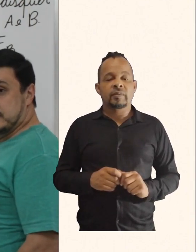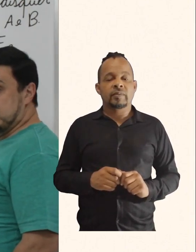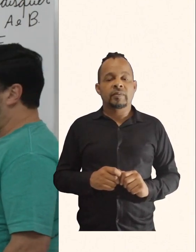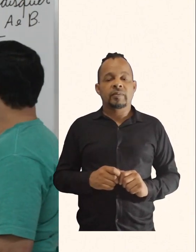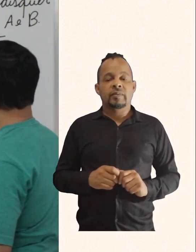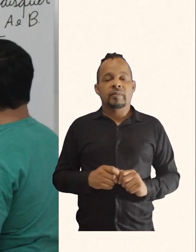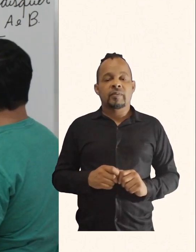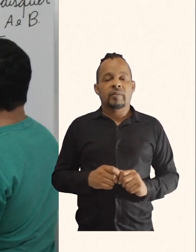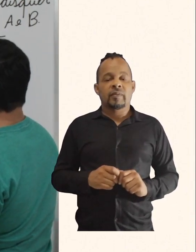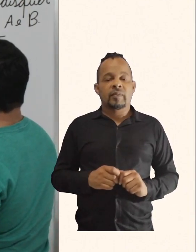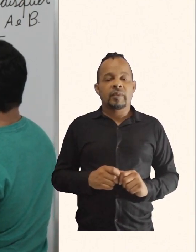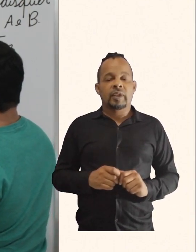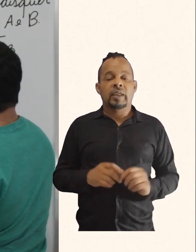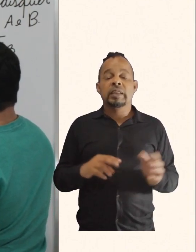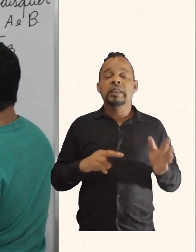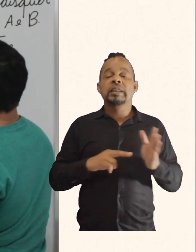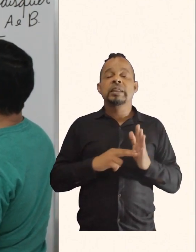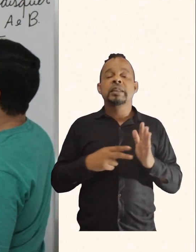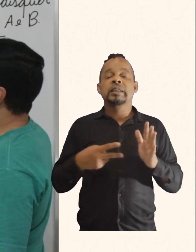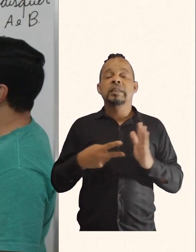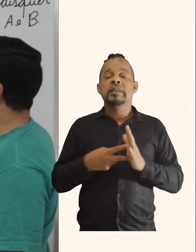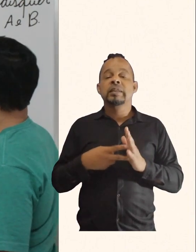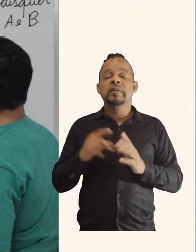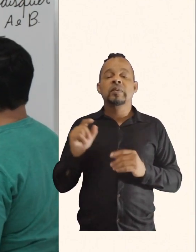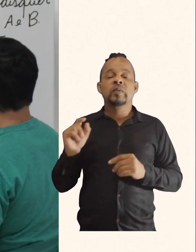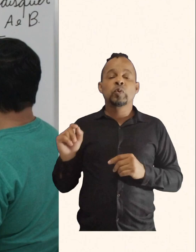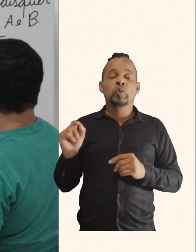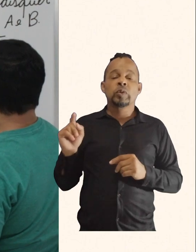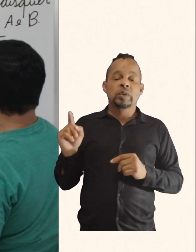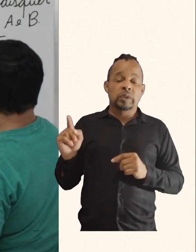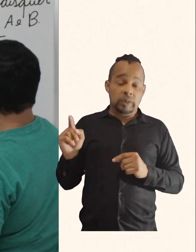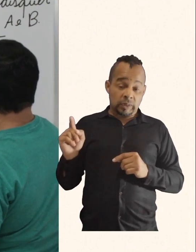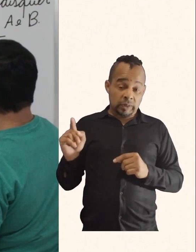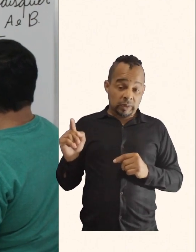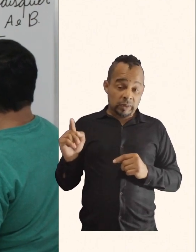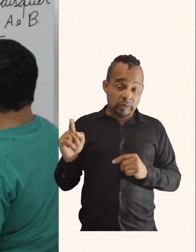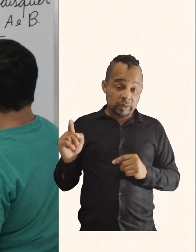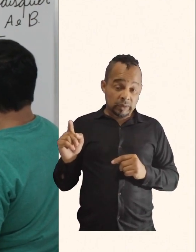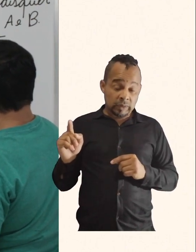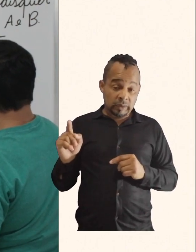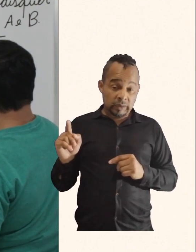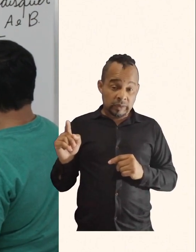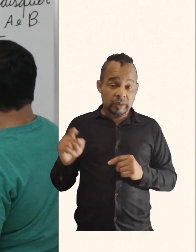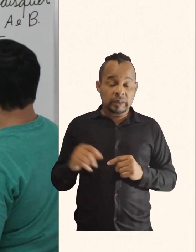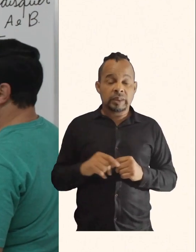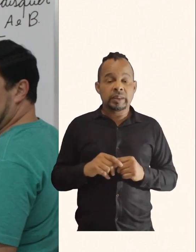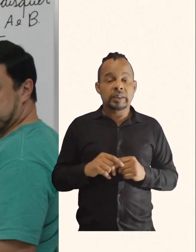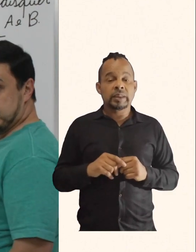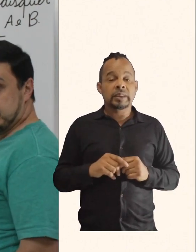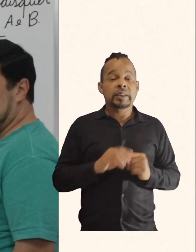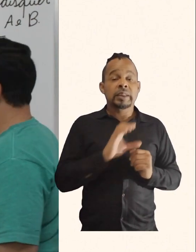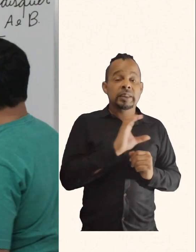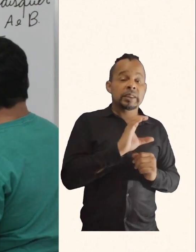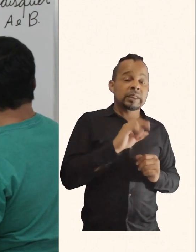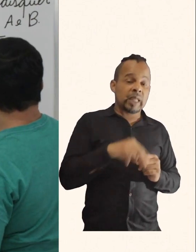zero. Isso implica que quem é EB é energia cinética em